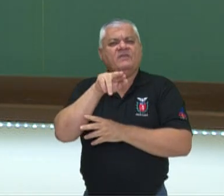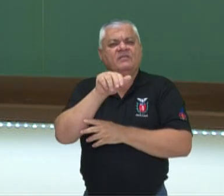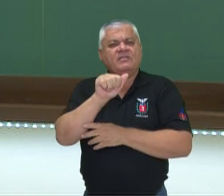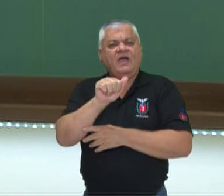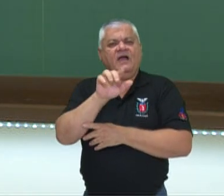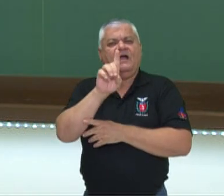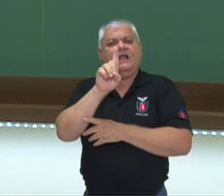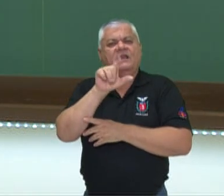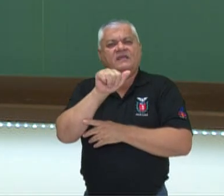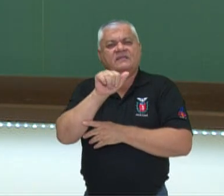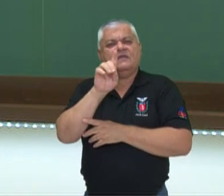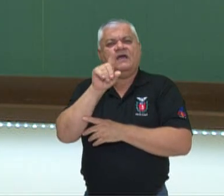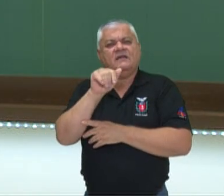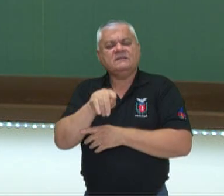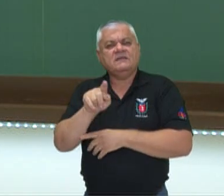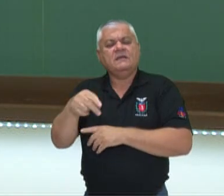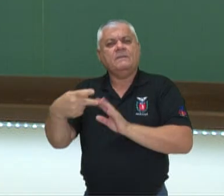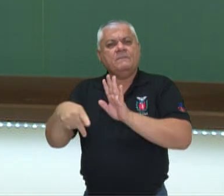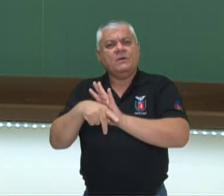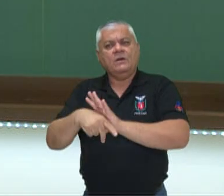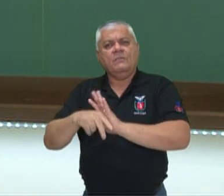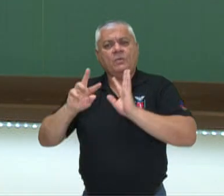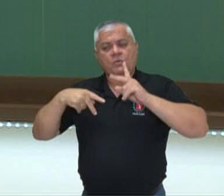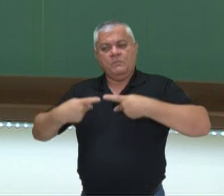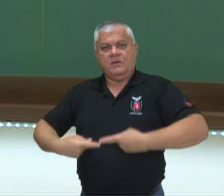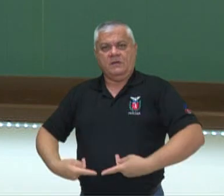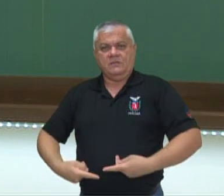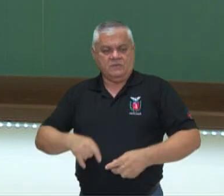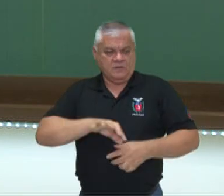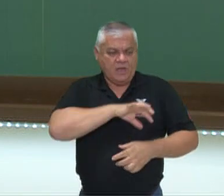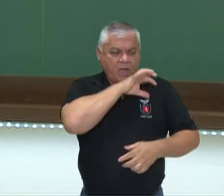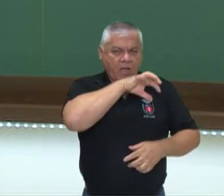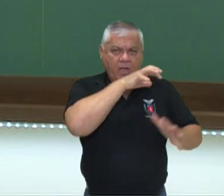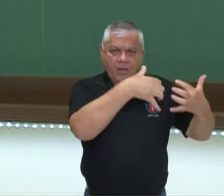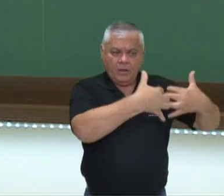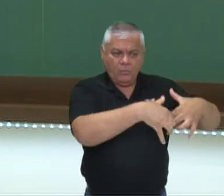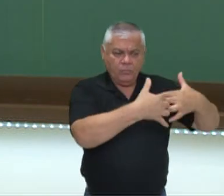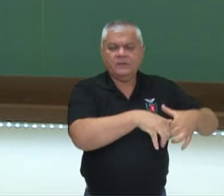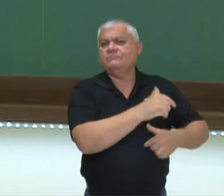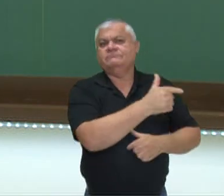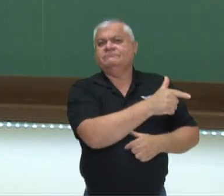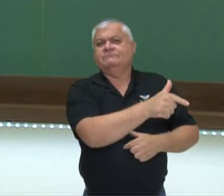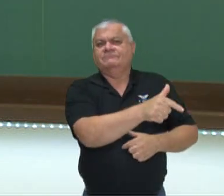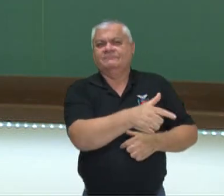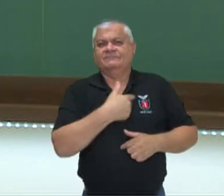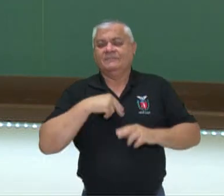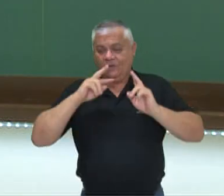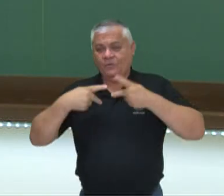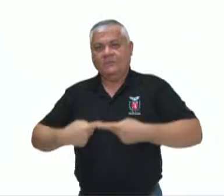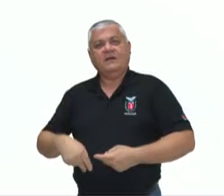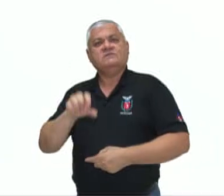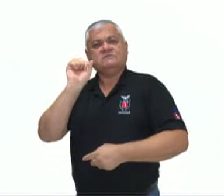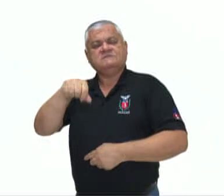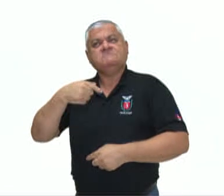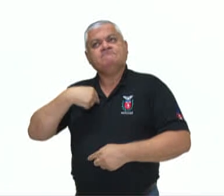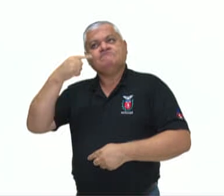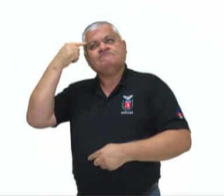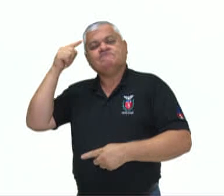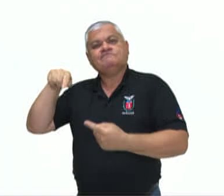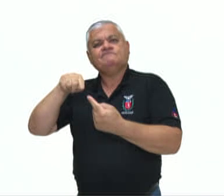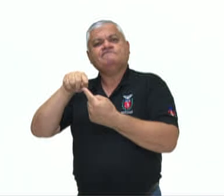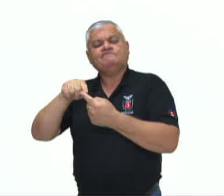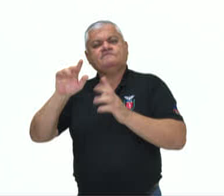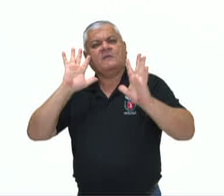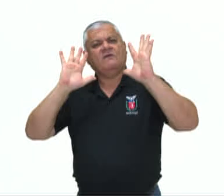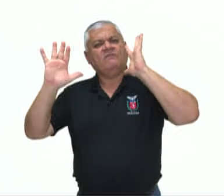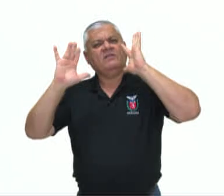dos seres humanos. Os animais não fazem isso, mas nós buscamos um sentido. Refletir sobre a finalidade da vida